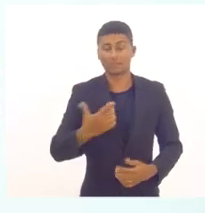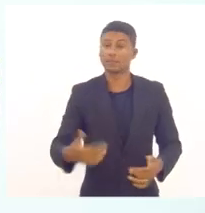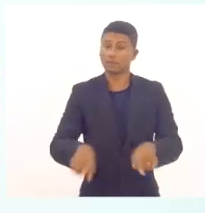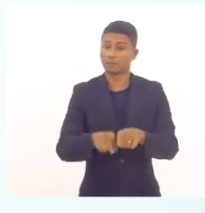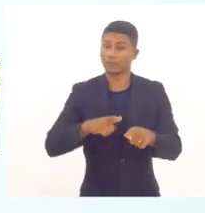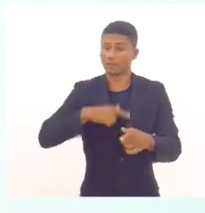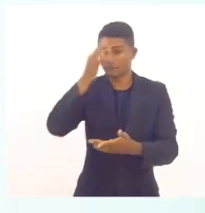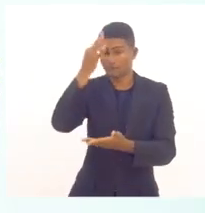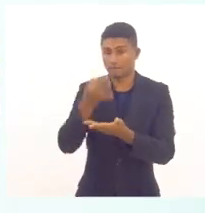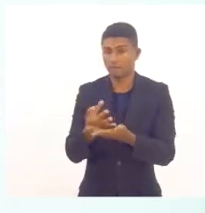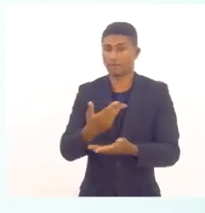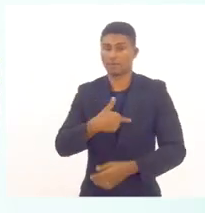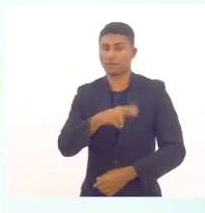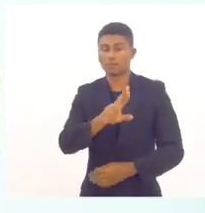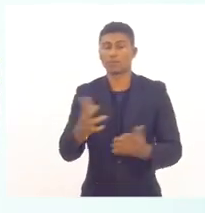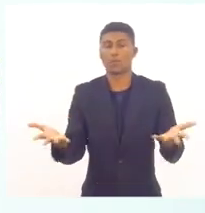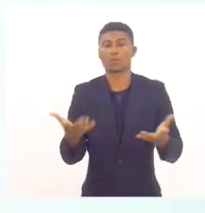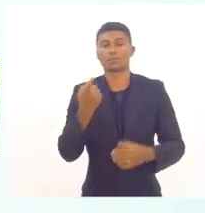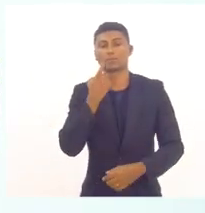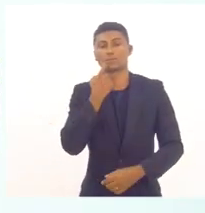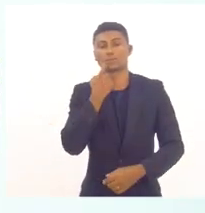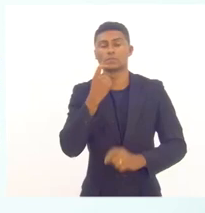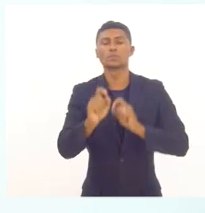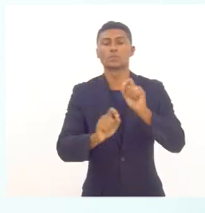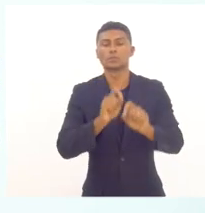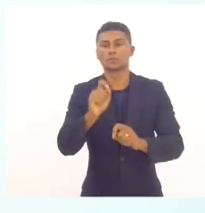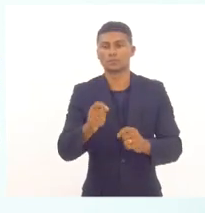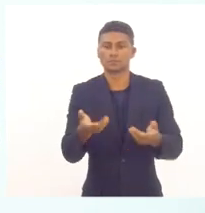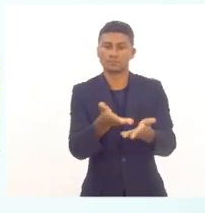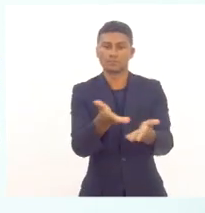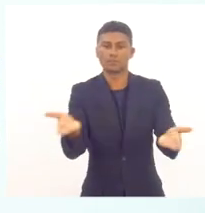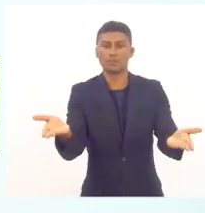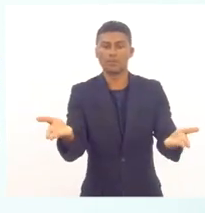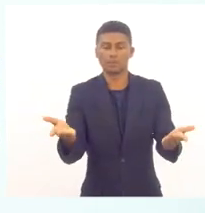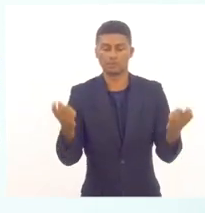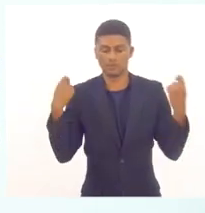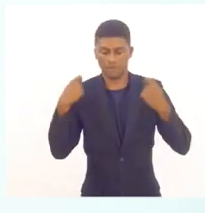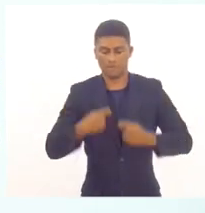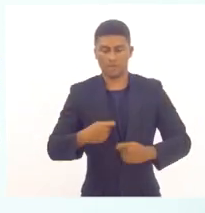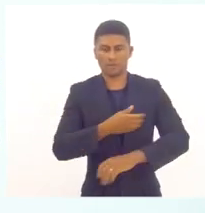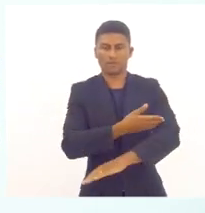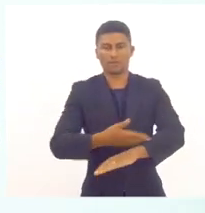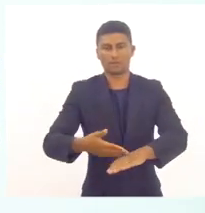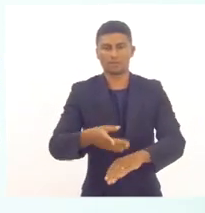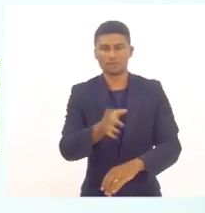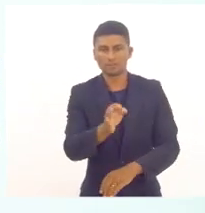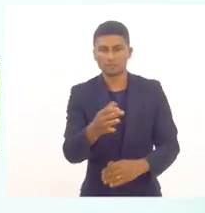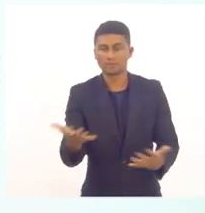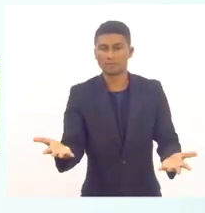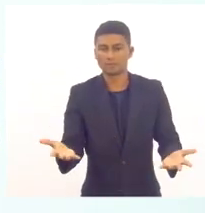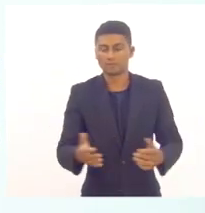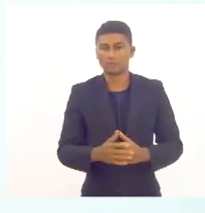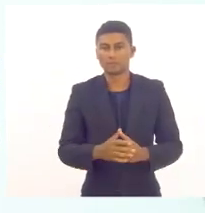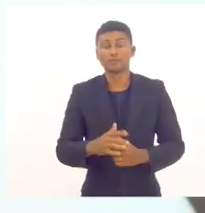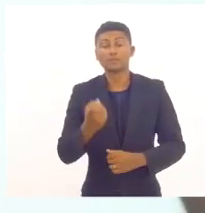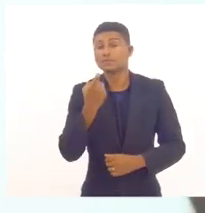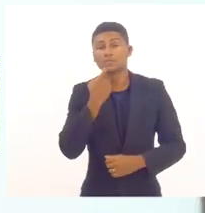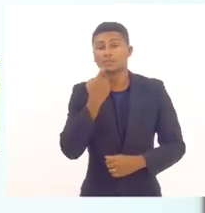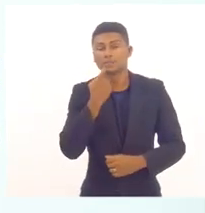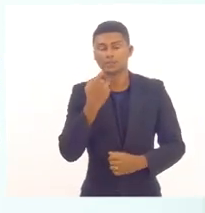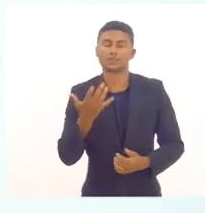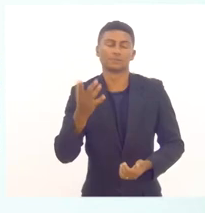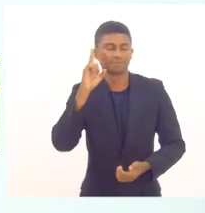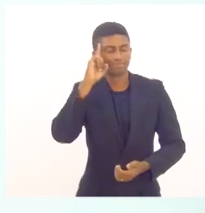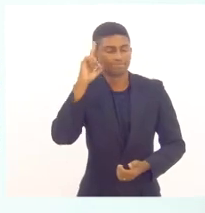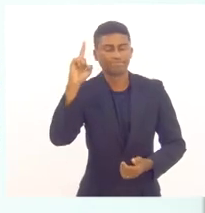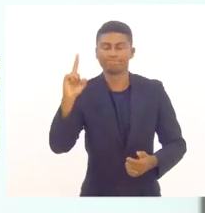a minha religião. Hoje é sexta-feira, é o dia dos que vestem branco. E como sexta-feira, um dia tão